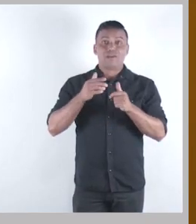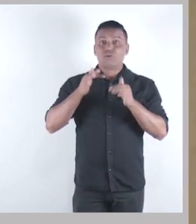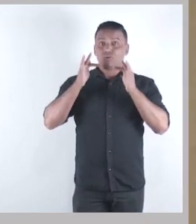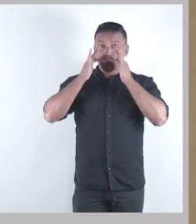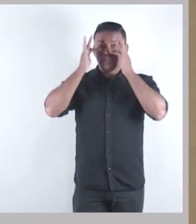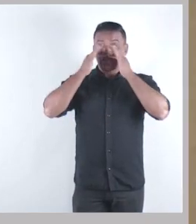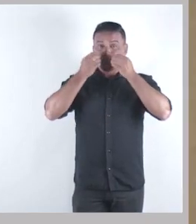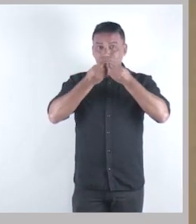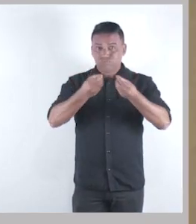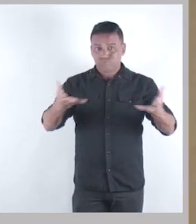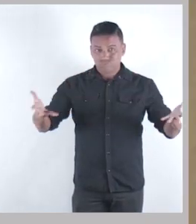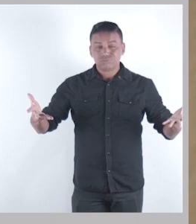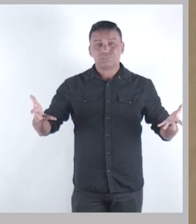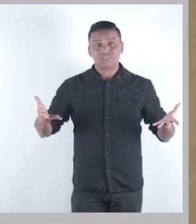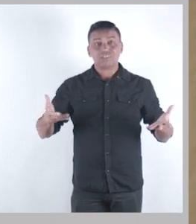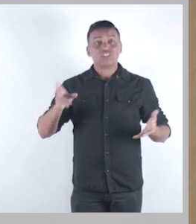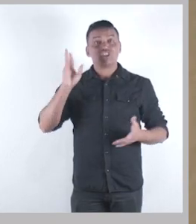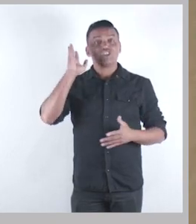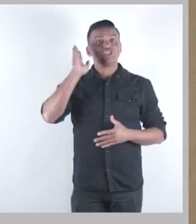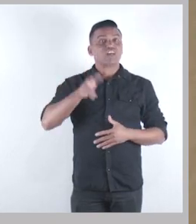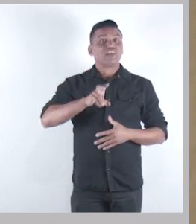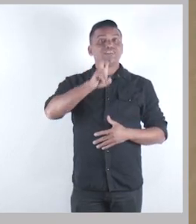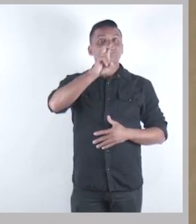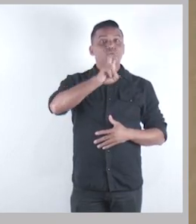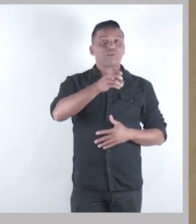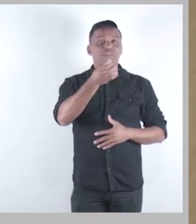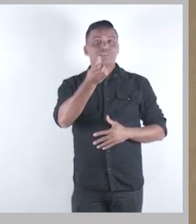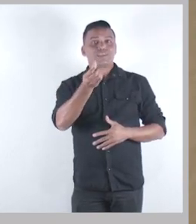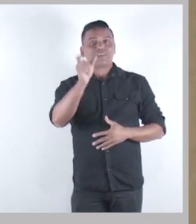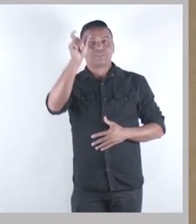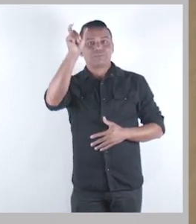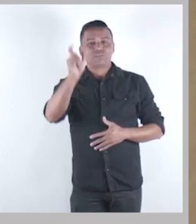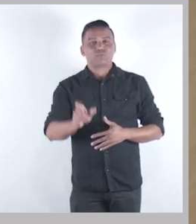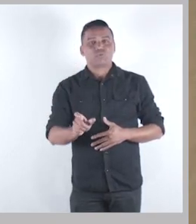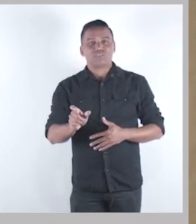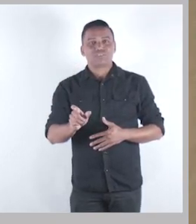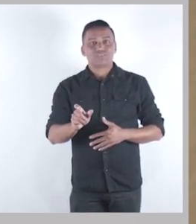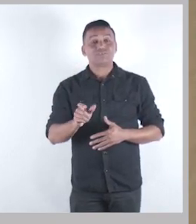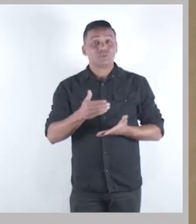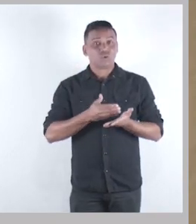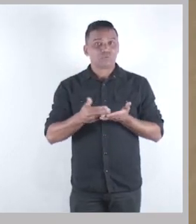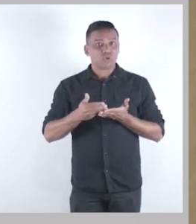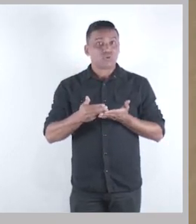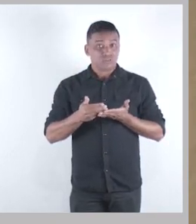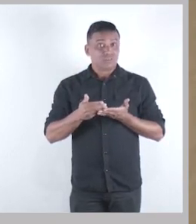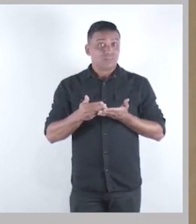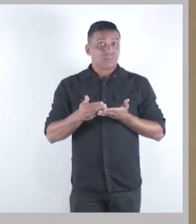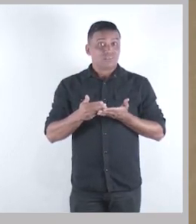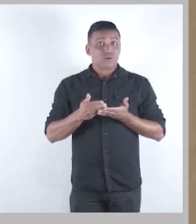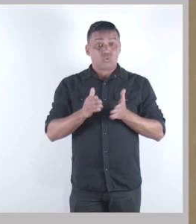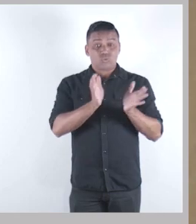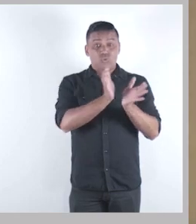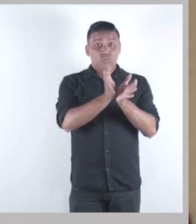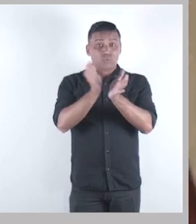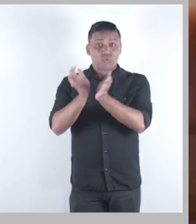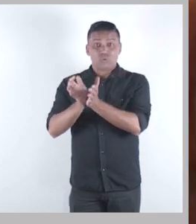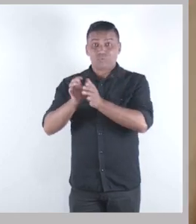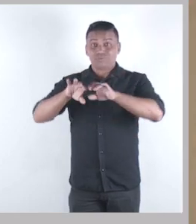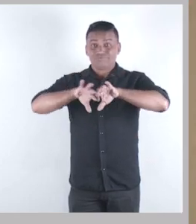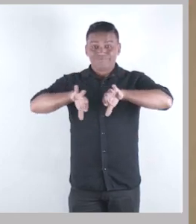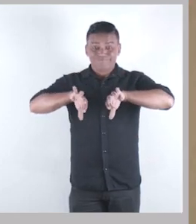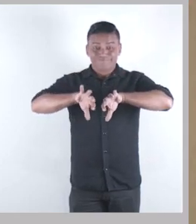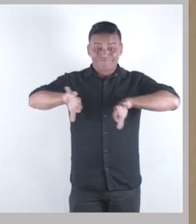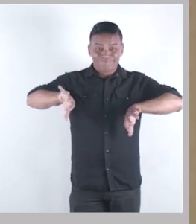Tunduro, e éramos 56 pessoas ali. Né? E começámos a pensar, bom, se calhar é melhor começarmos a subdividir os grupos, porque